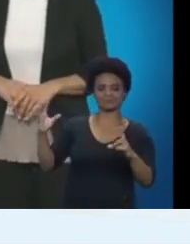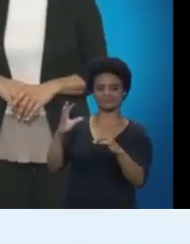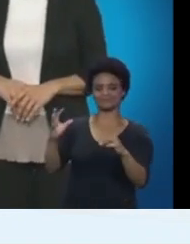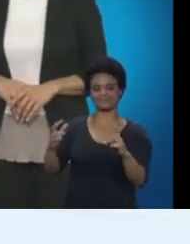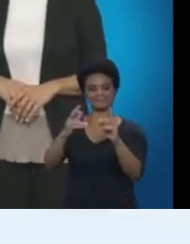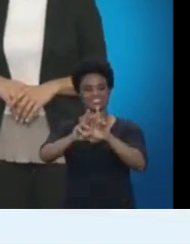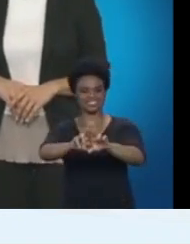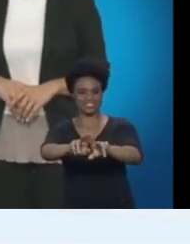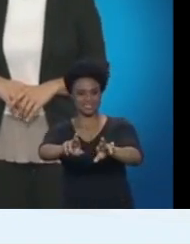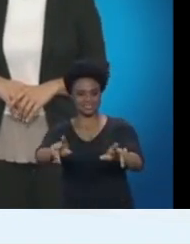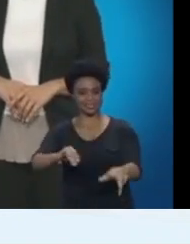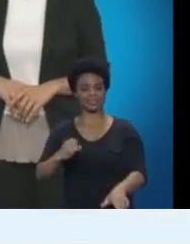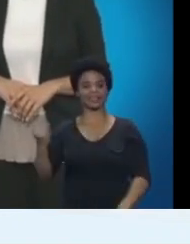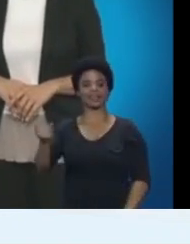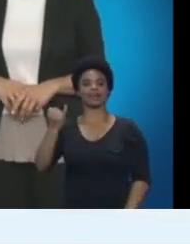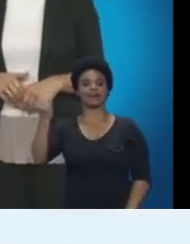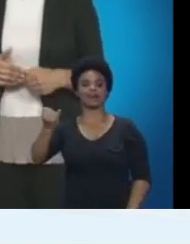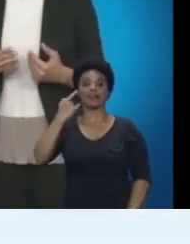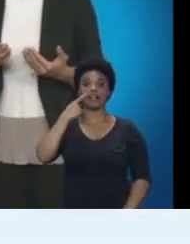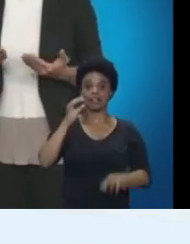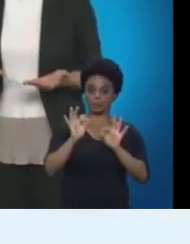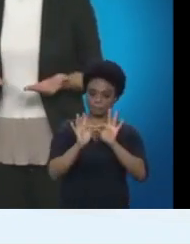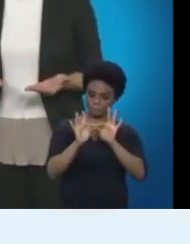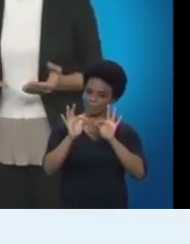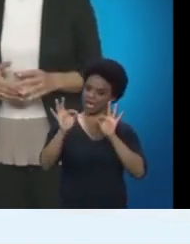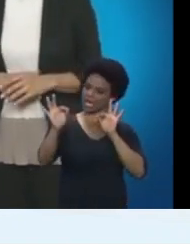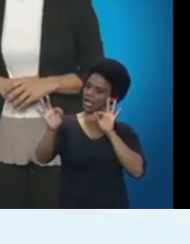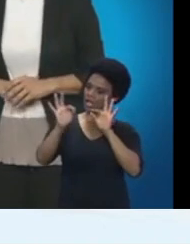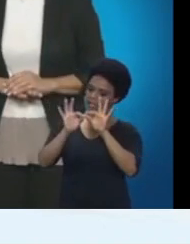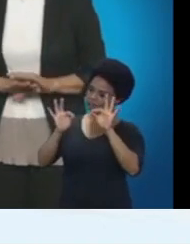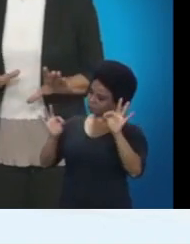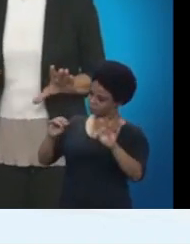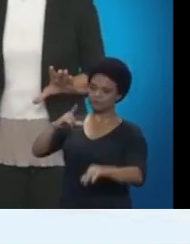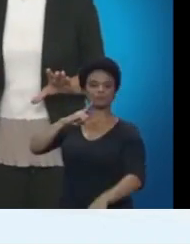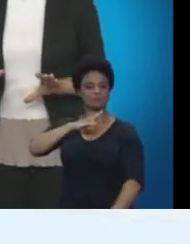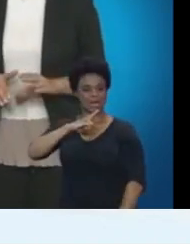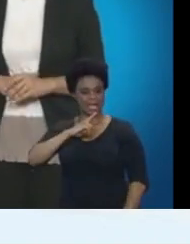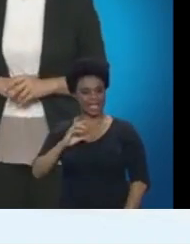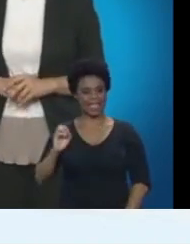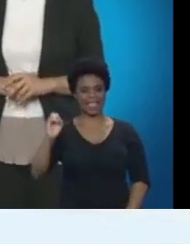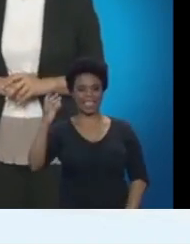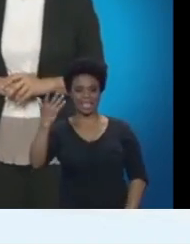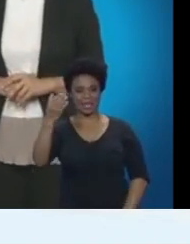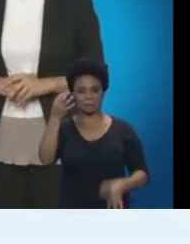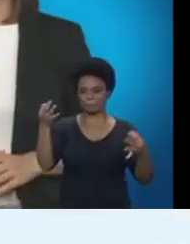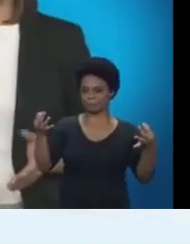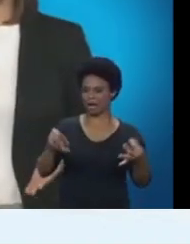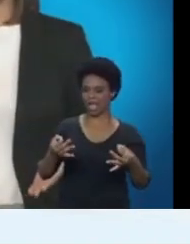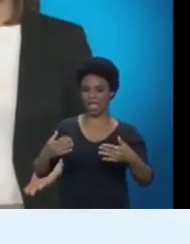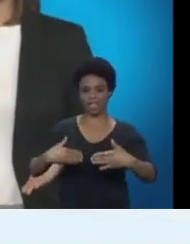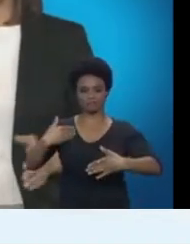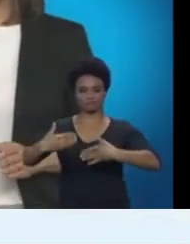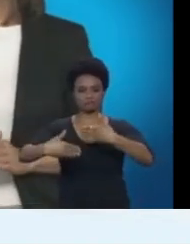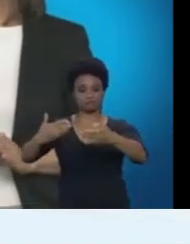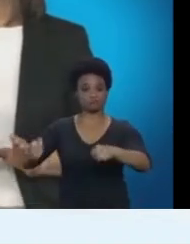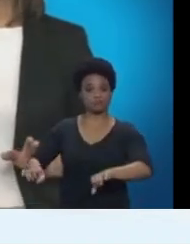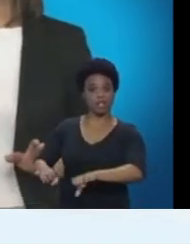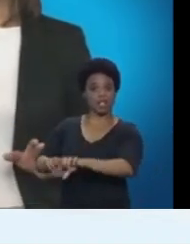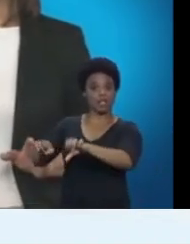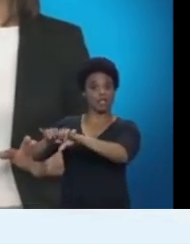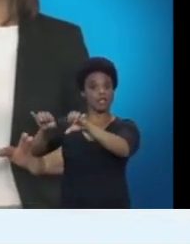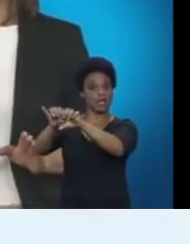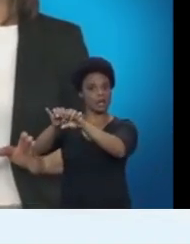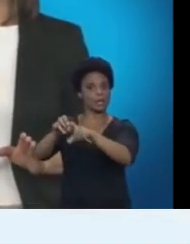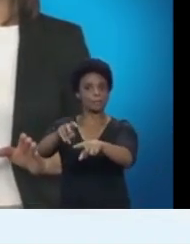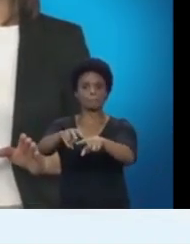é importante fazer o dimensionamento para garantir as condições para o pleno funcionamento das estruturas. No entanto, é